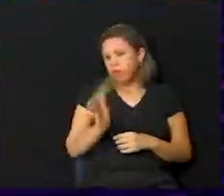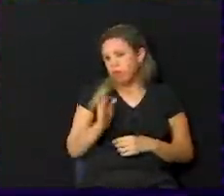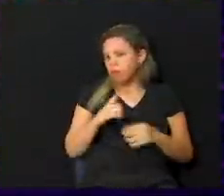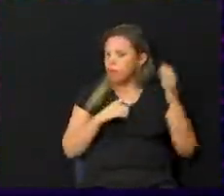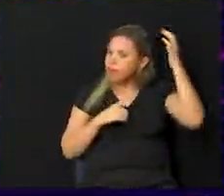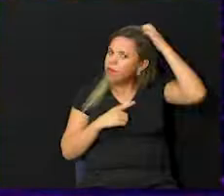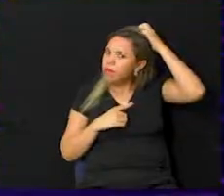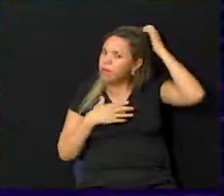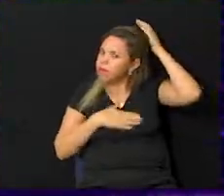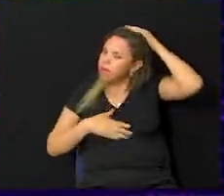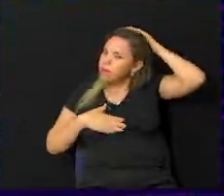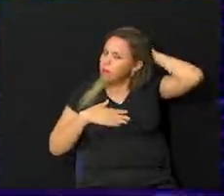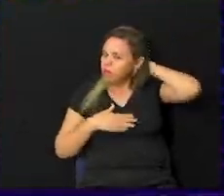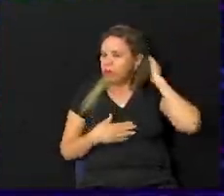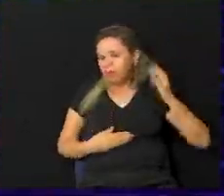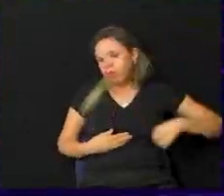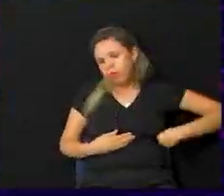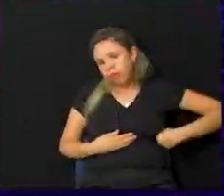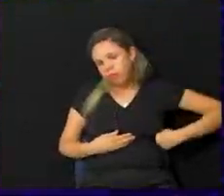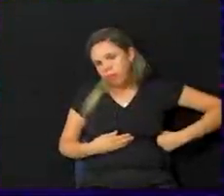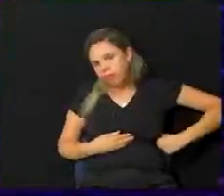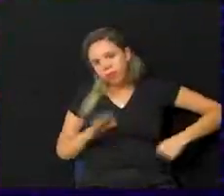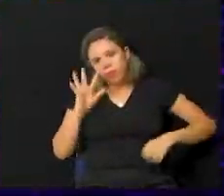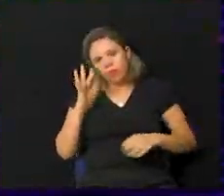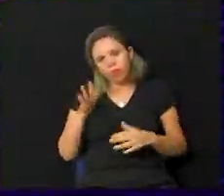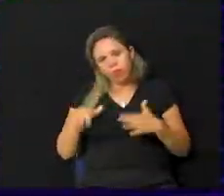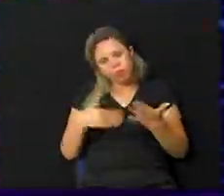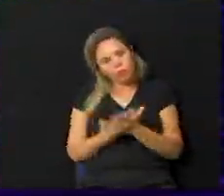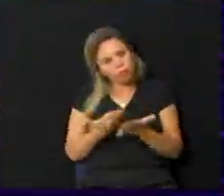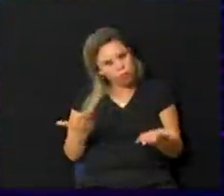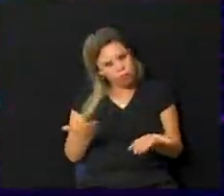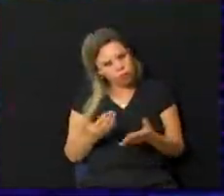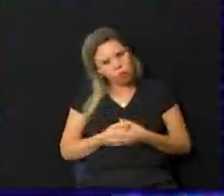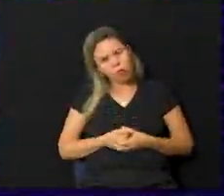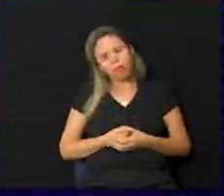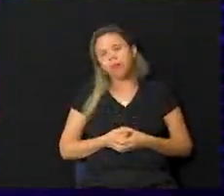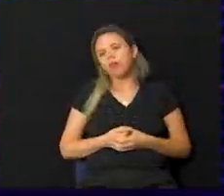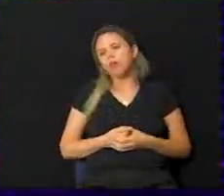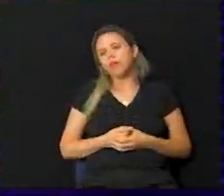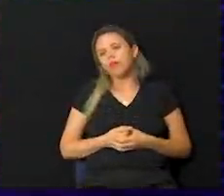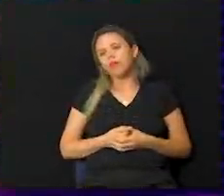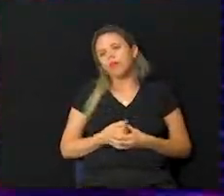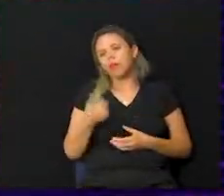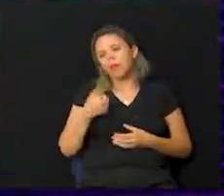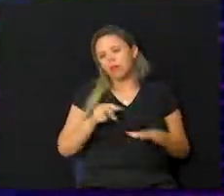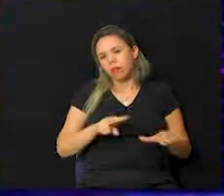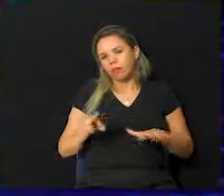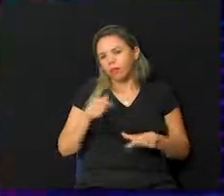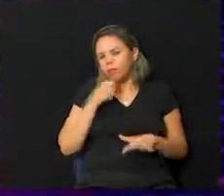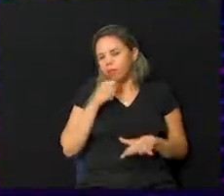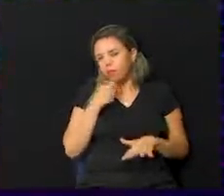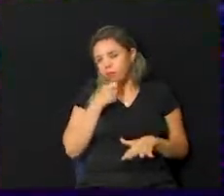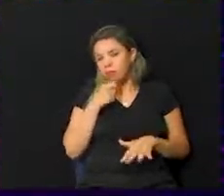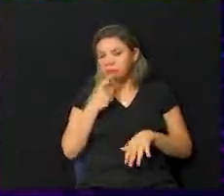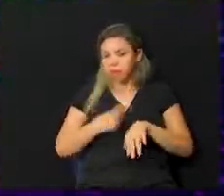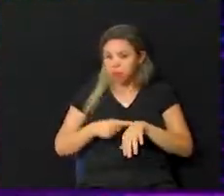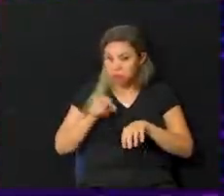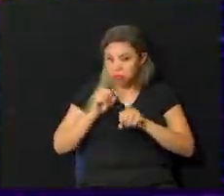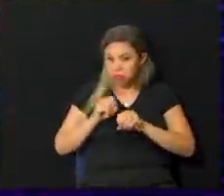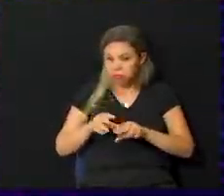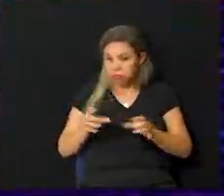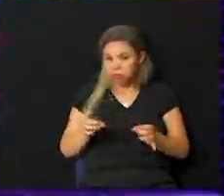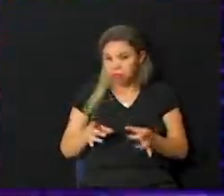E eu já tô satisfeita com os resultados até agora, porque Bom, foi só a primeira semana, a primeira vez